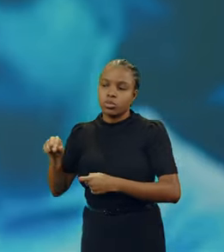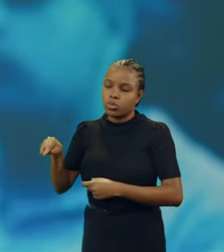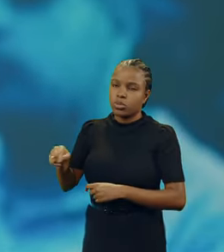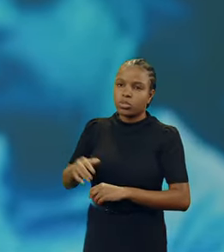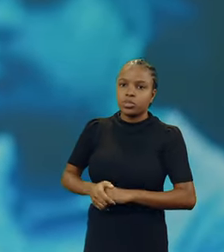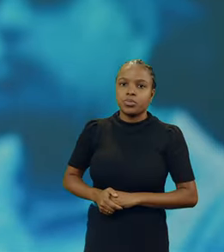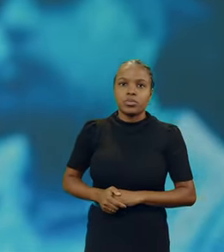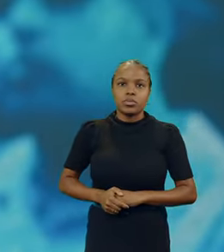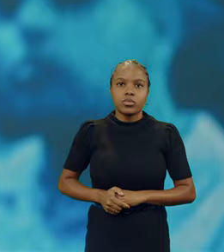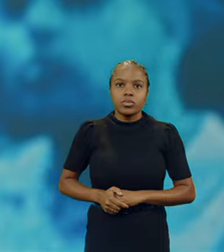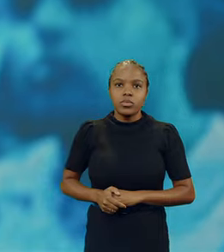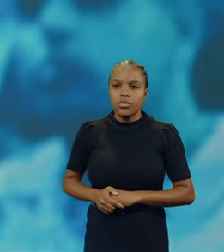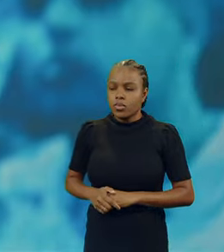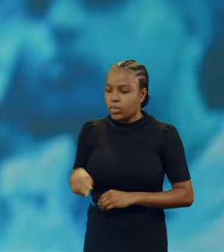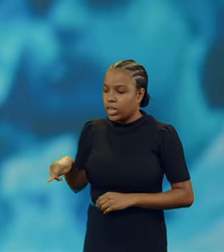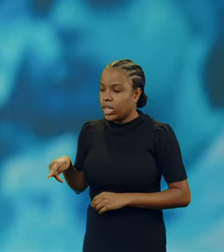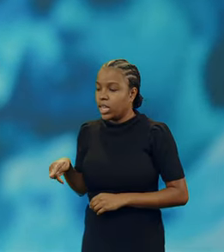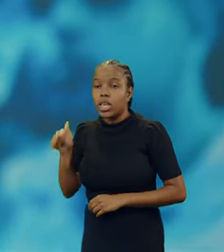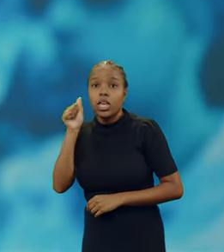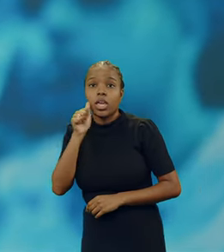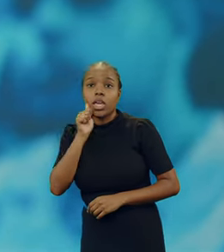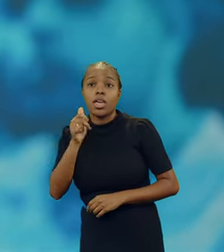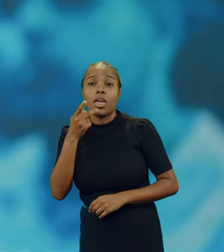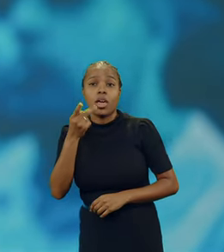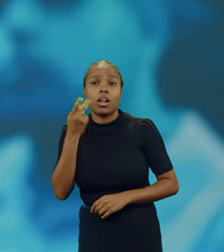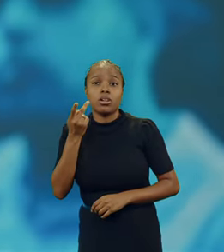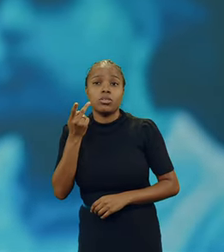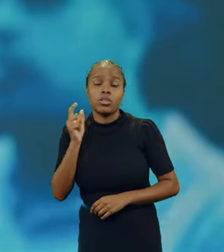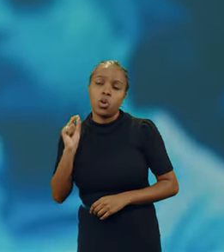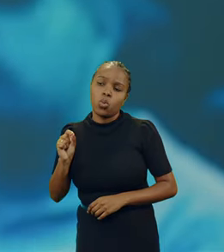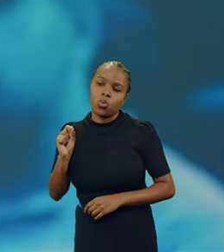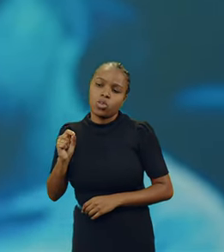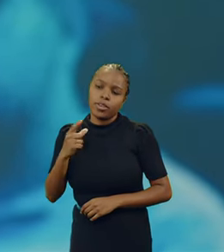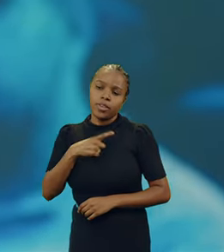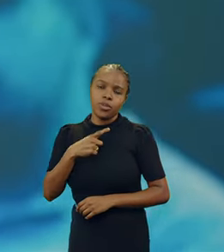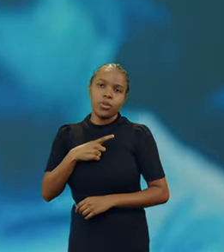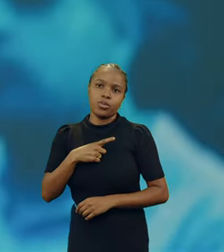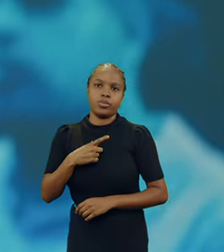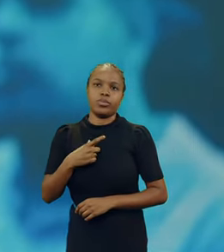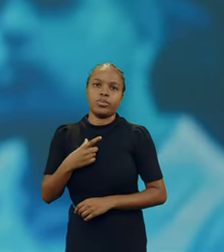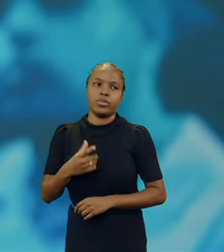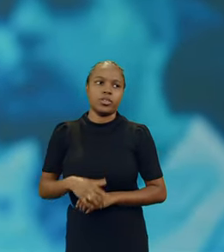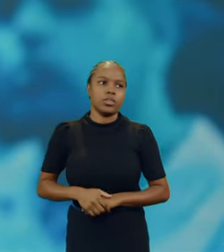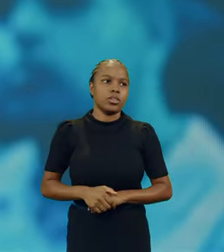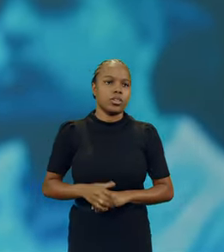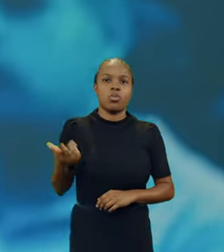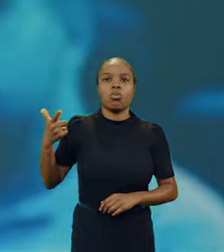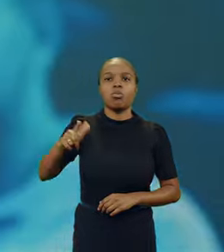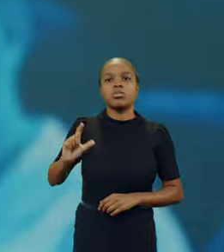E Tamar diz: o que é que você vai me dar em troca?